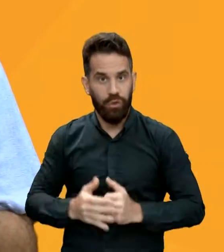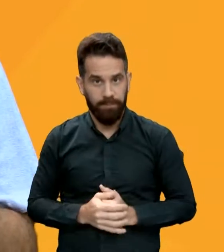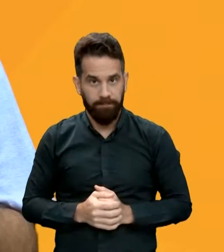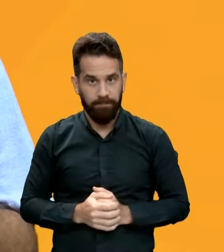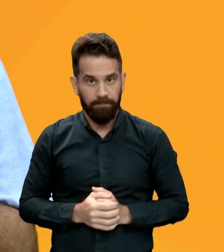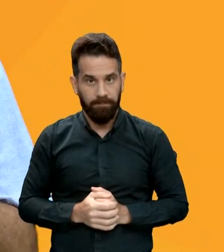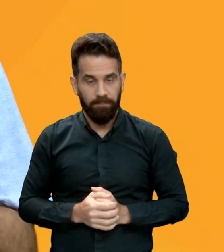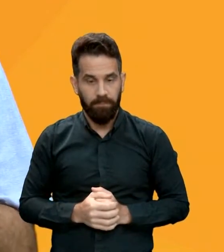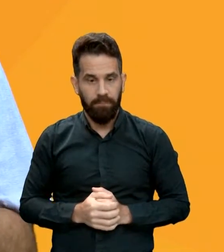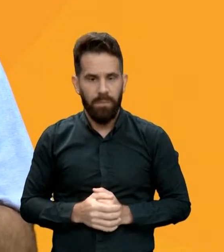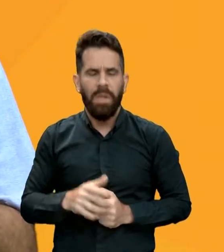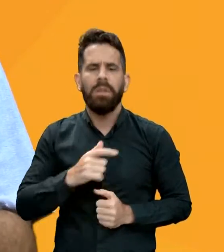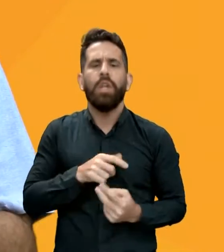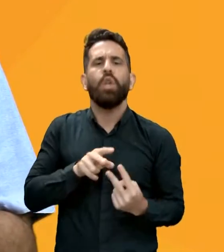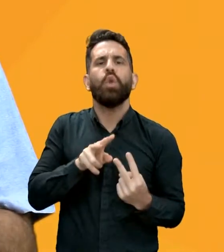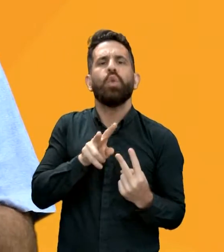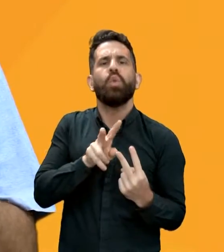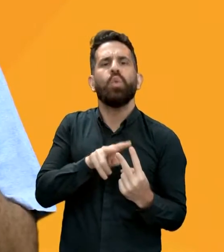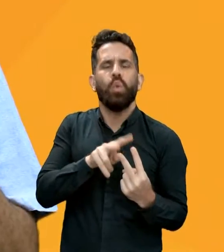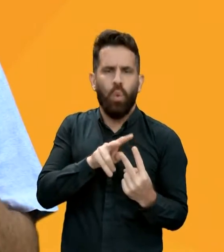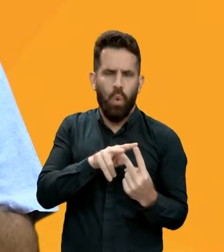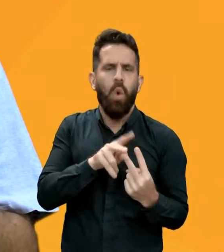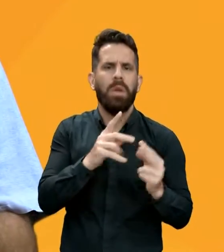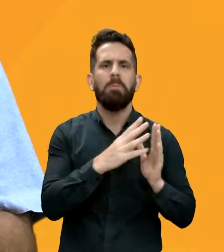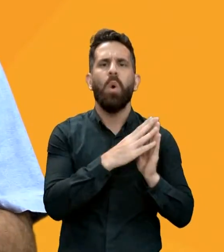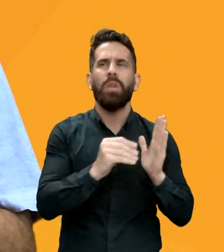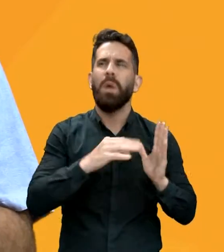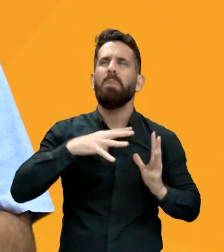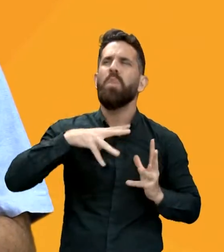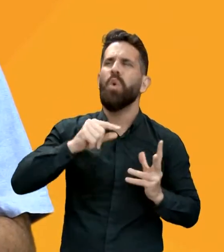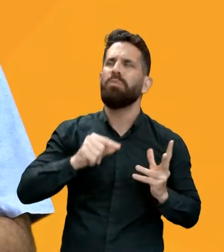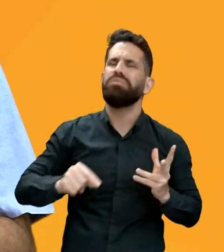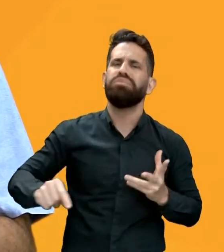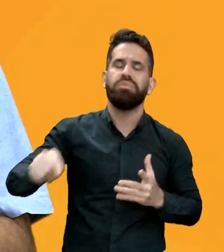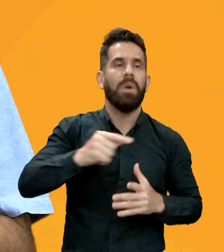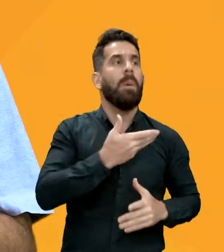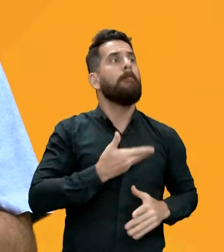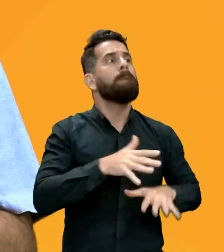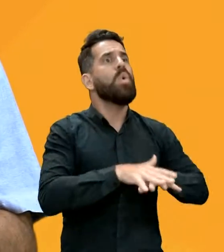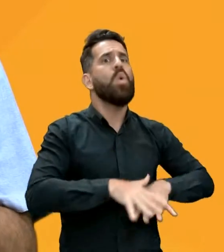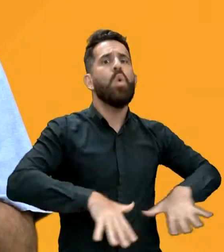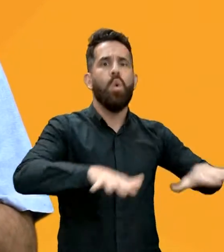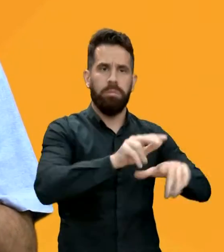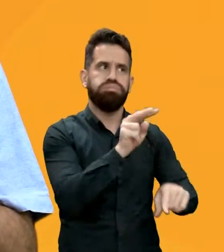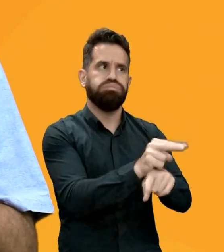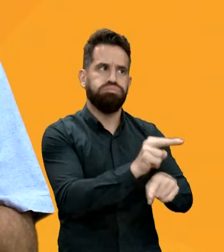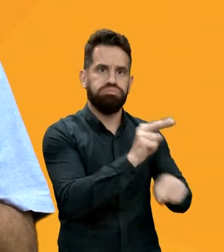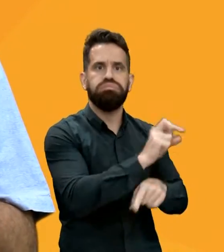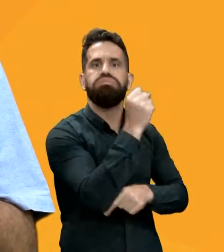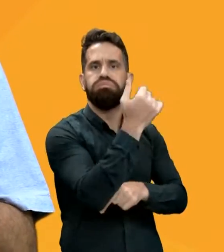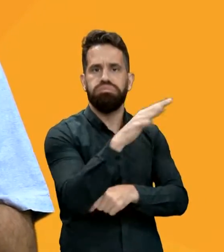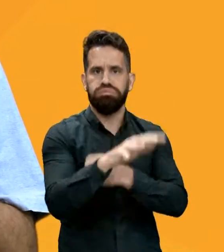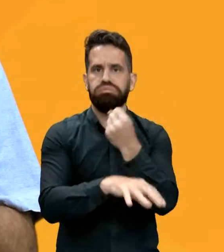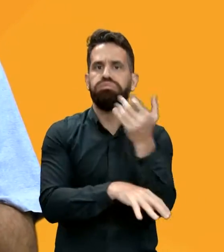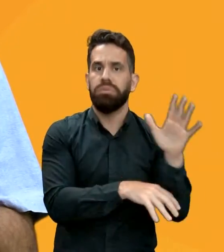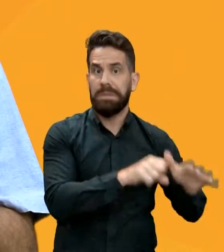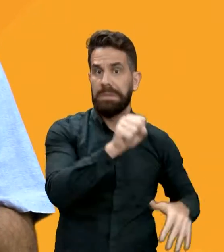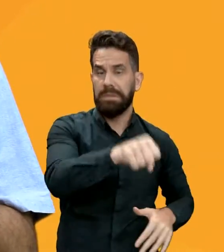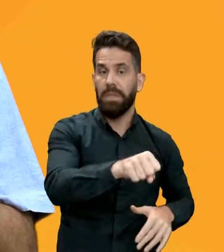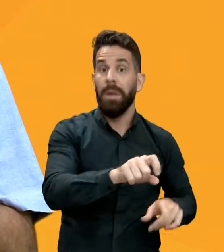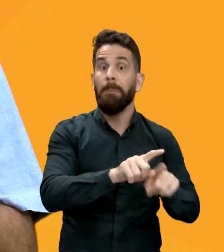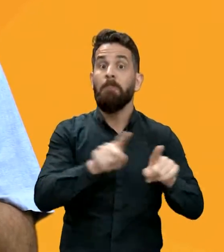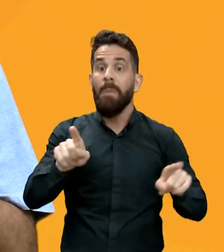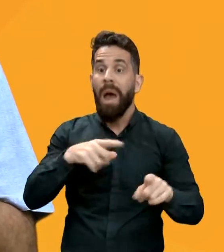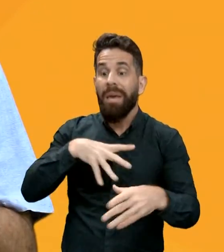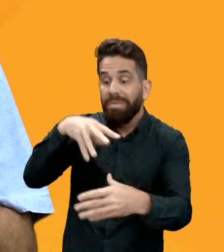mundo todo um deles é conservação em terras públicas que são as unidades de conservação que são geridas pelo poder público mas o outro lado é a conservação de